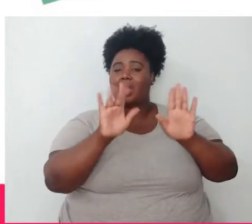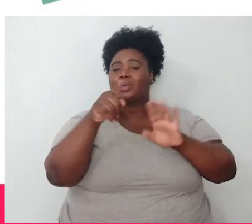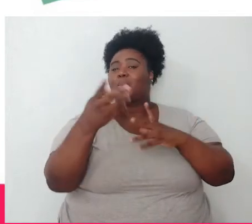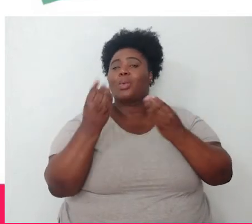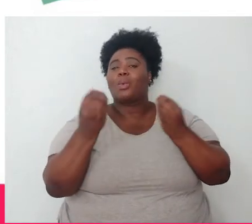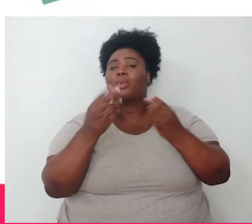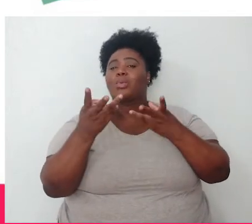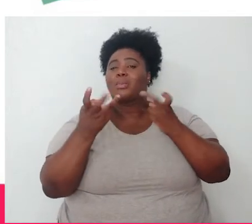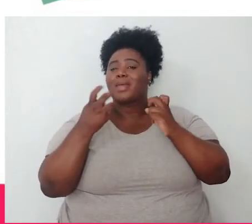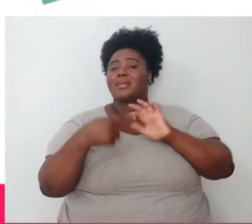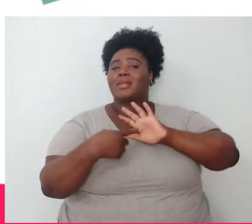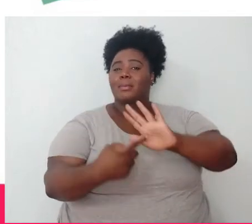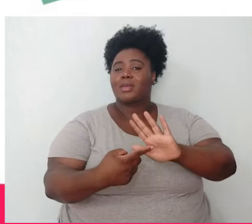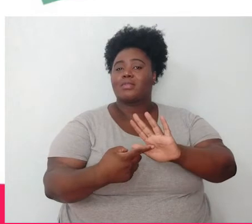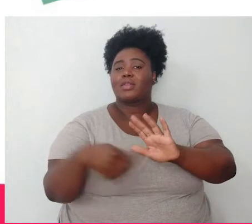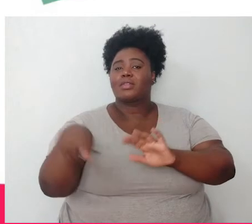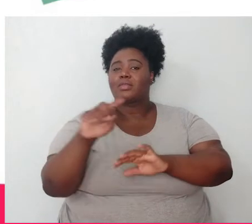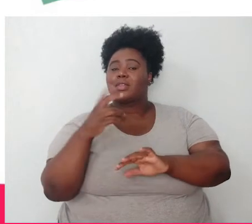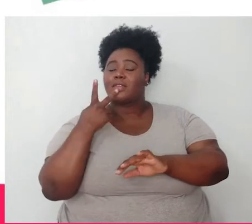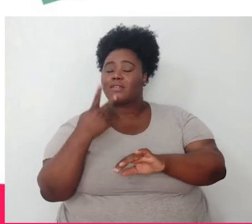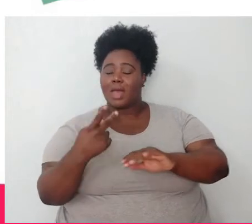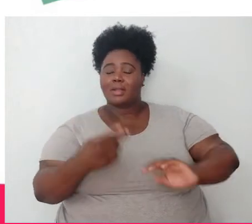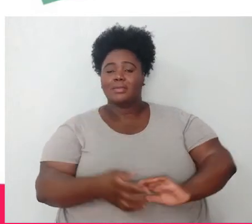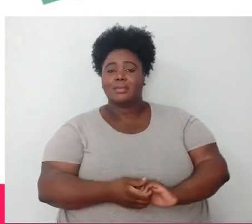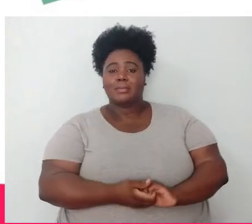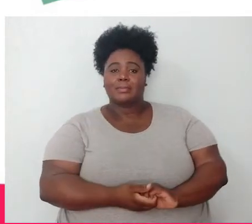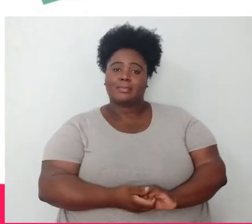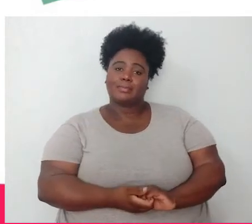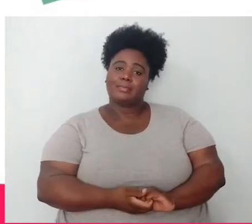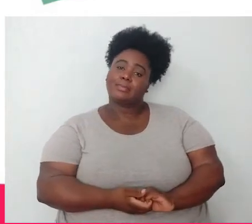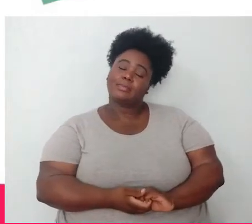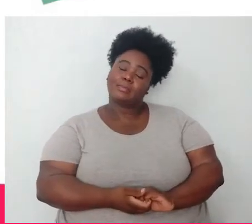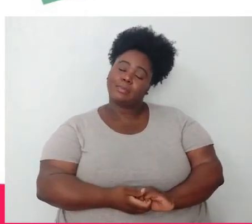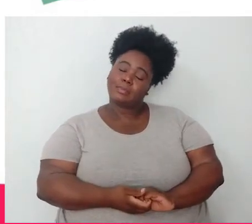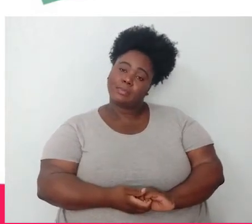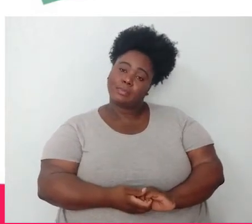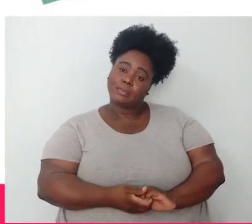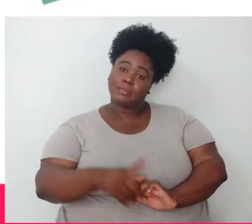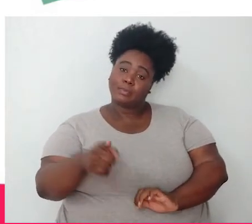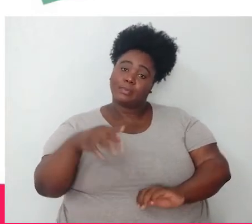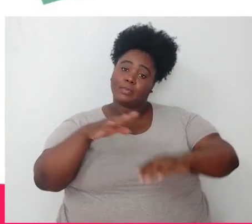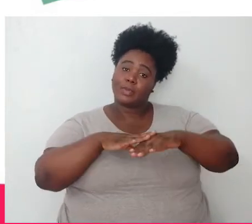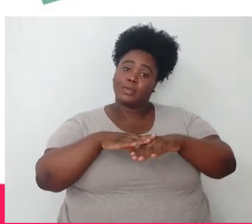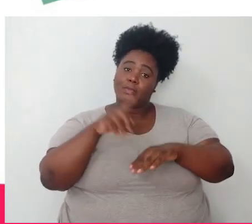que você percebe isso na performance? Você nos relata aqui que você, além da